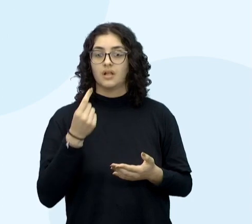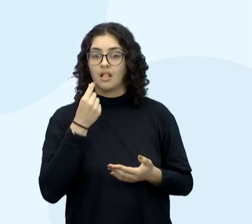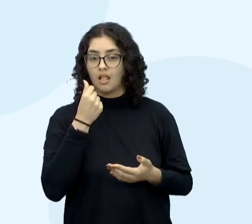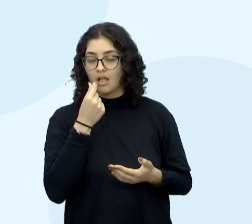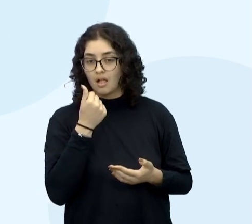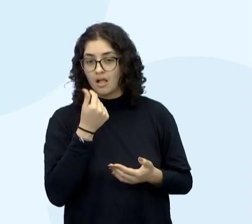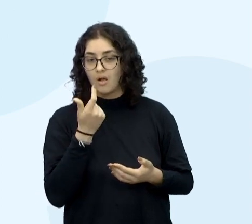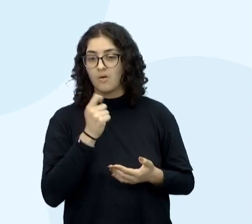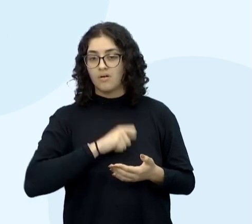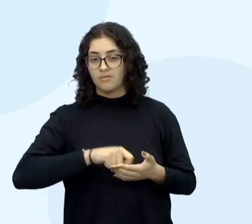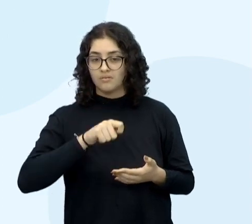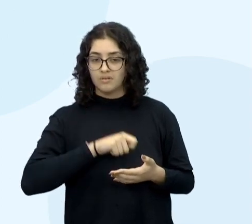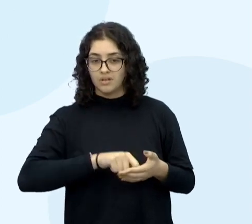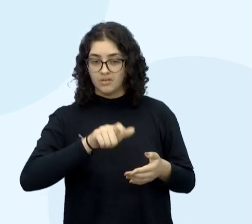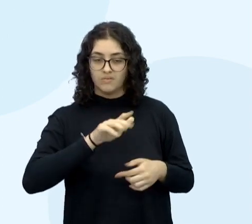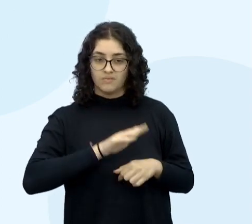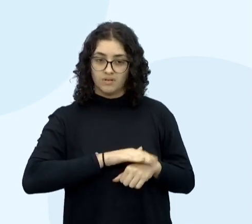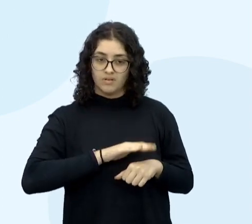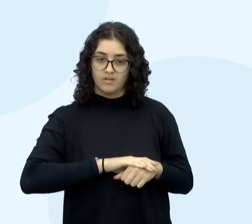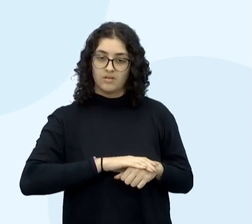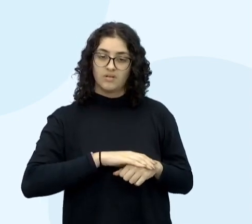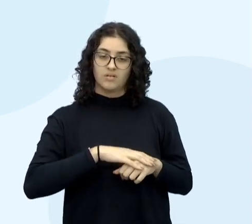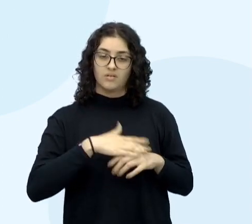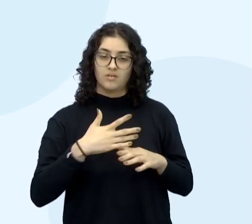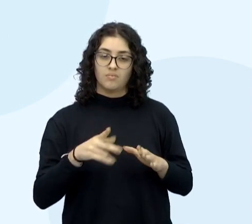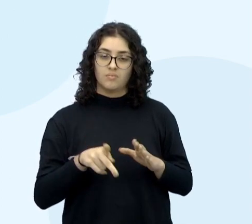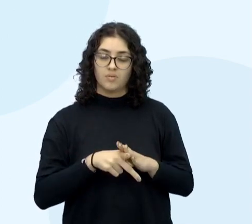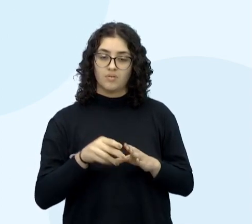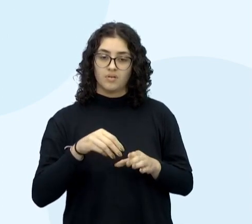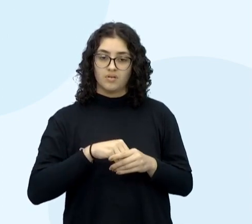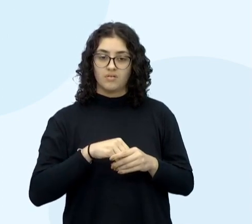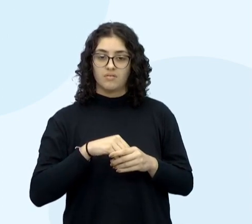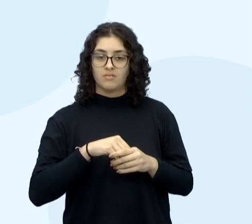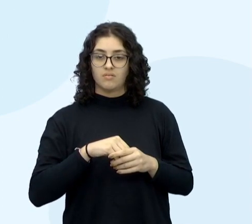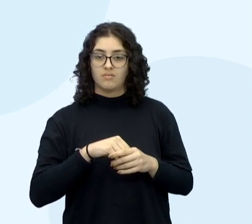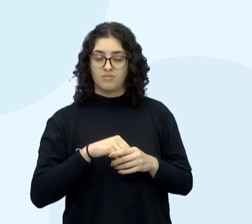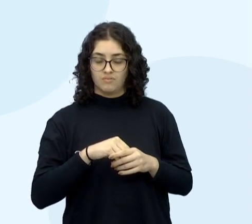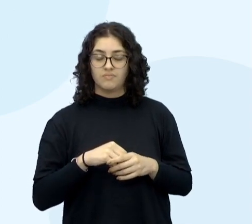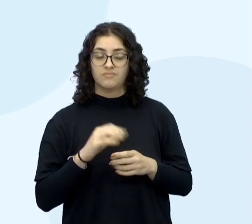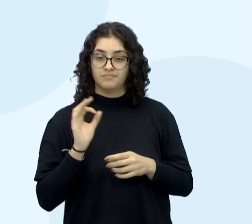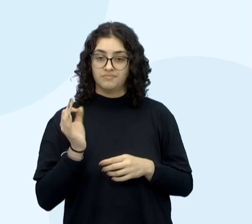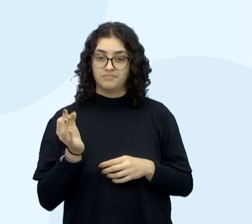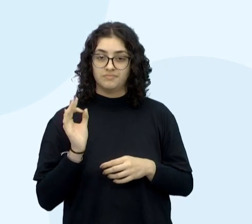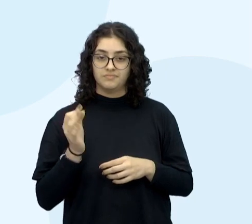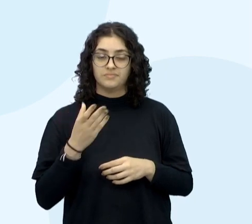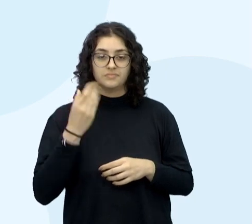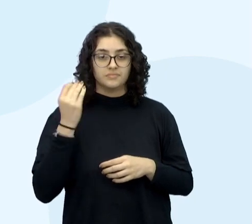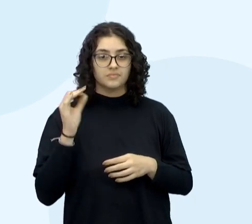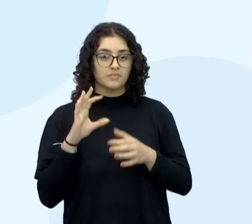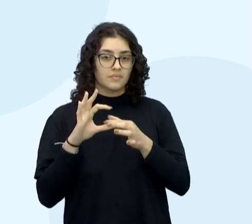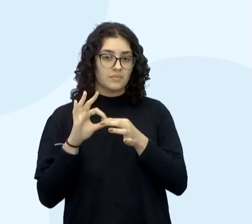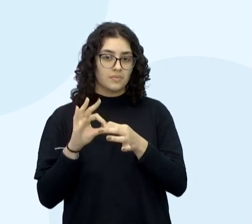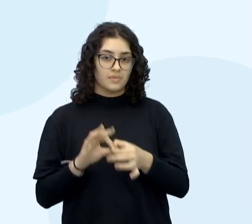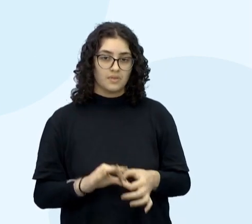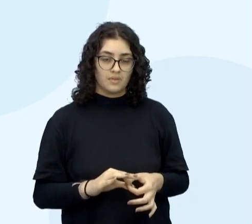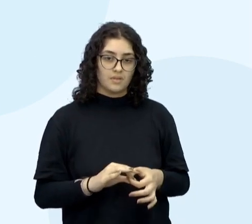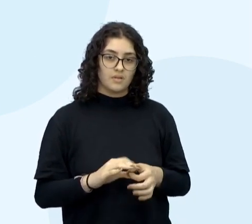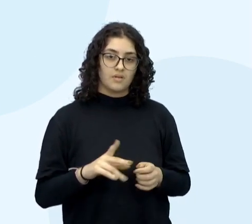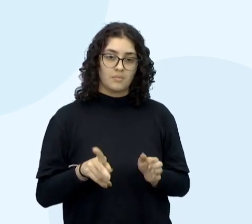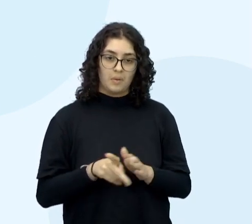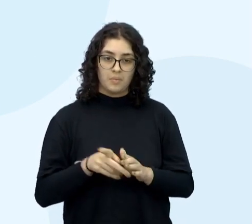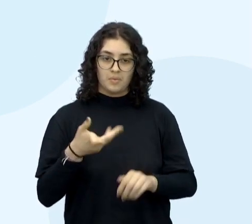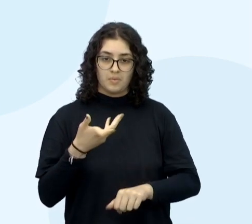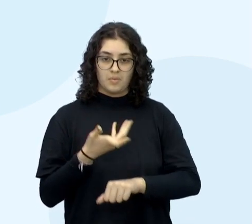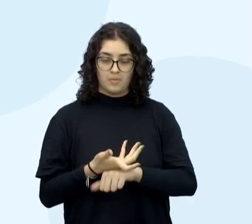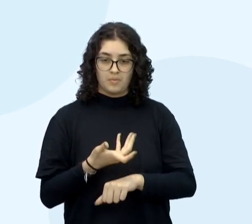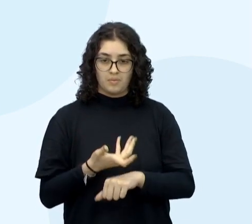ou mesmo as anotações que você faça aí nos meios digitais, tudo bem? Então, lembrando a contextualização do nosso